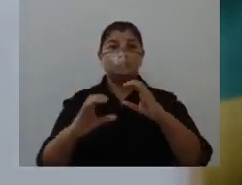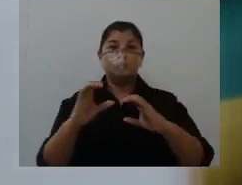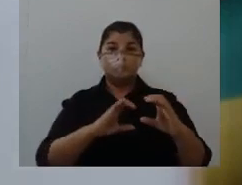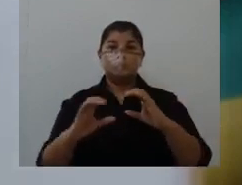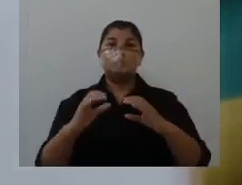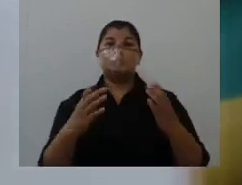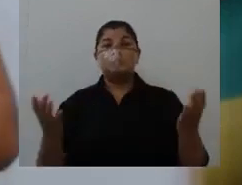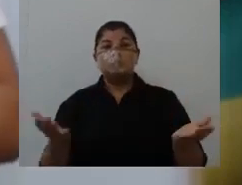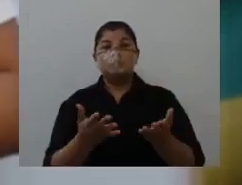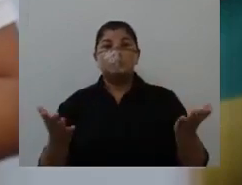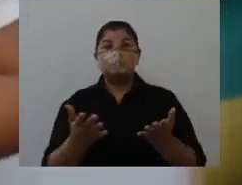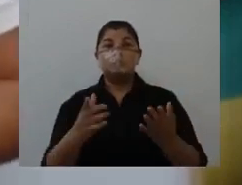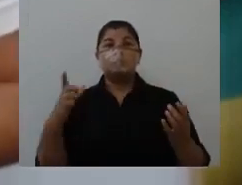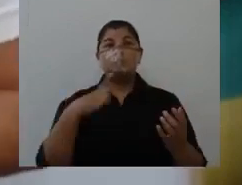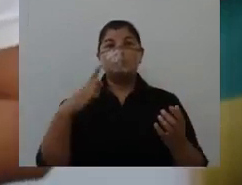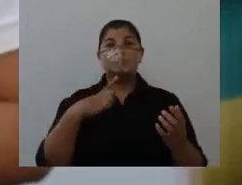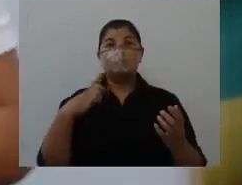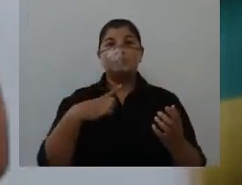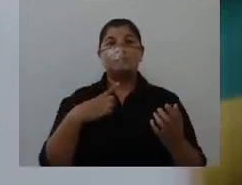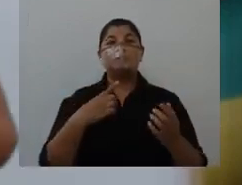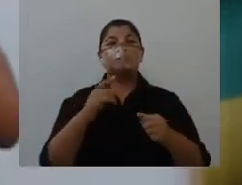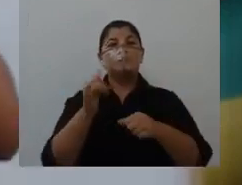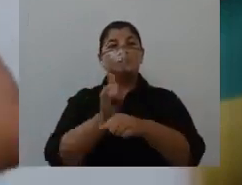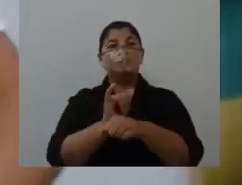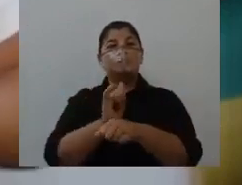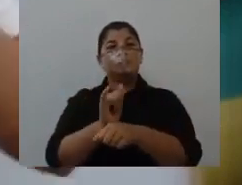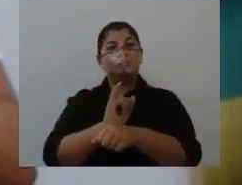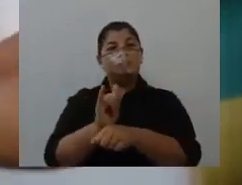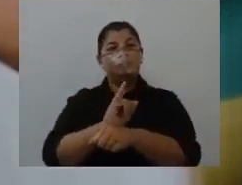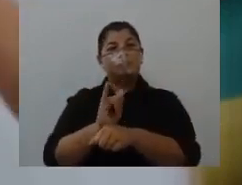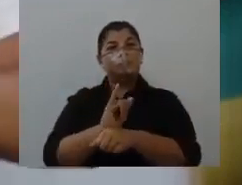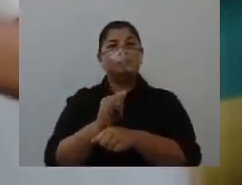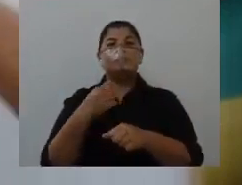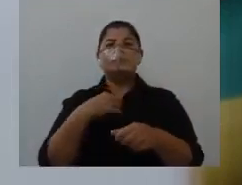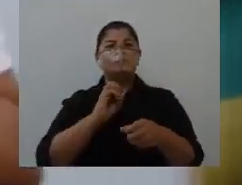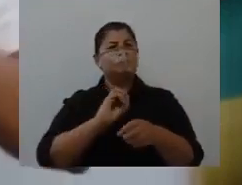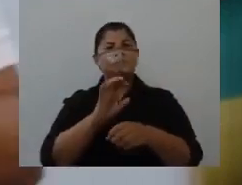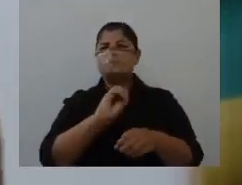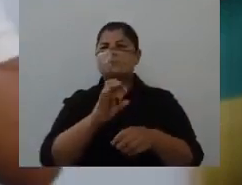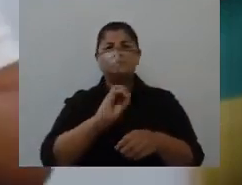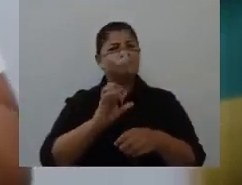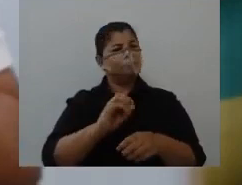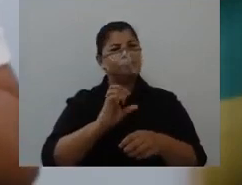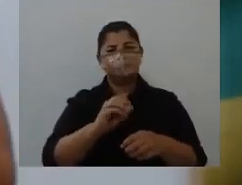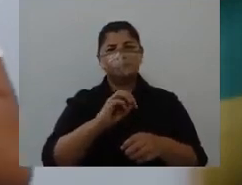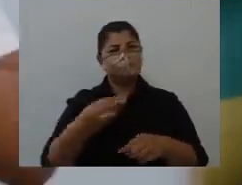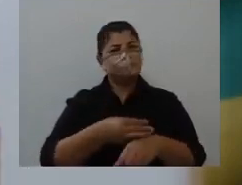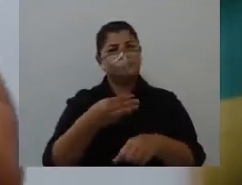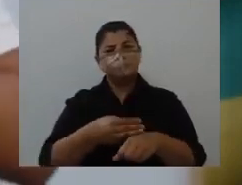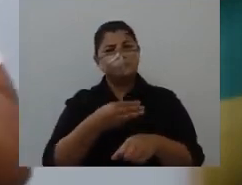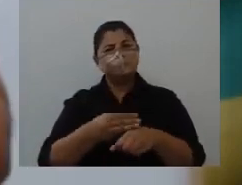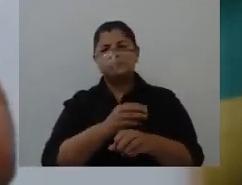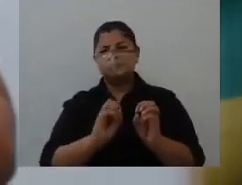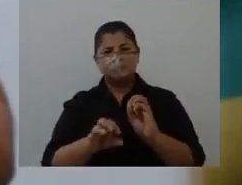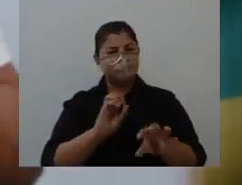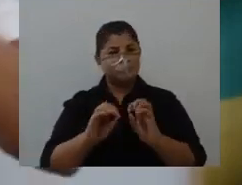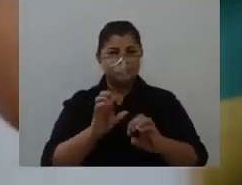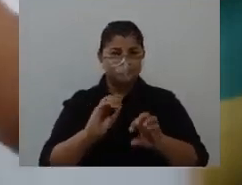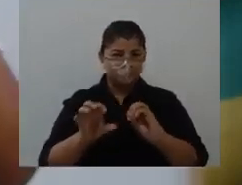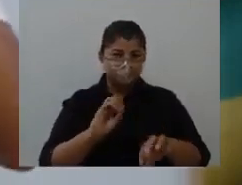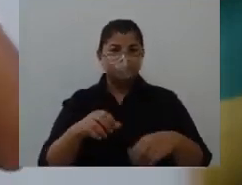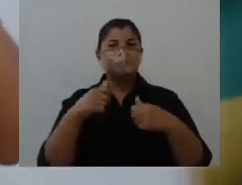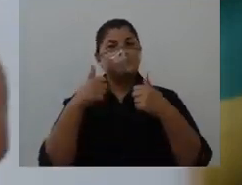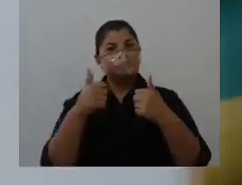exemplo, nesse exato momento, vocês estão aí no YouTube e eu tenho certeza que está chovendo comentário aqui embaixo, né? A galera aqui está mandando os